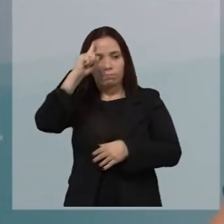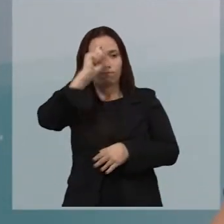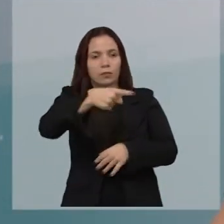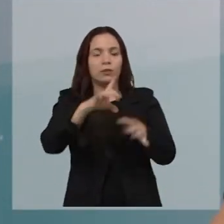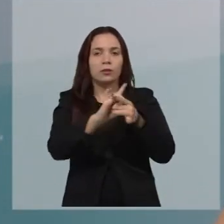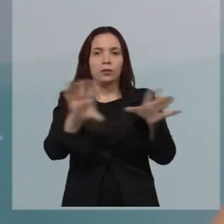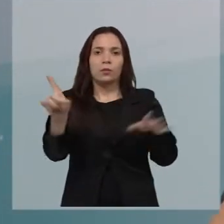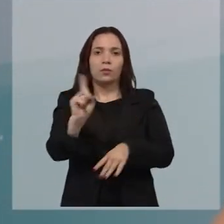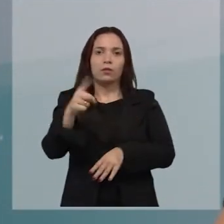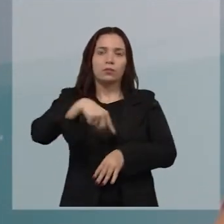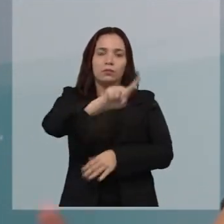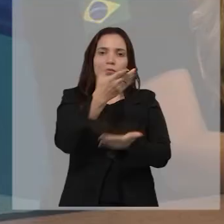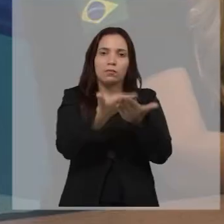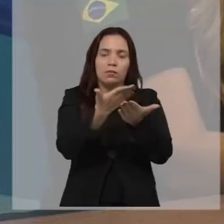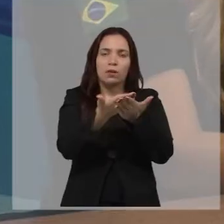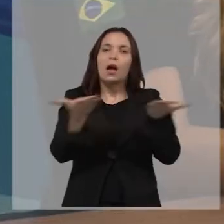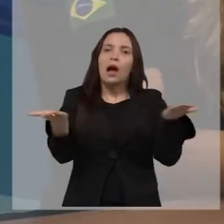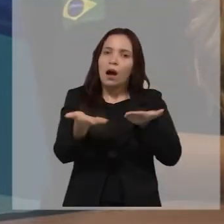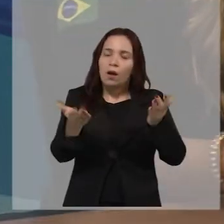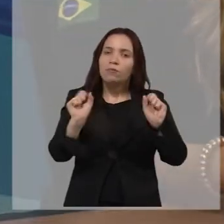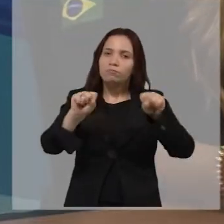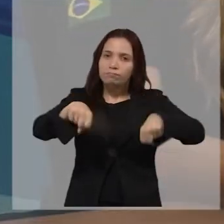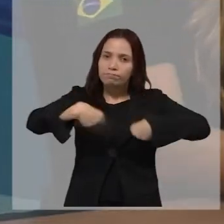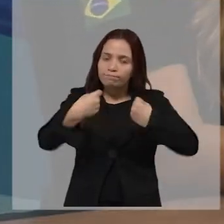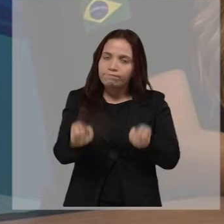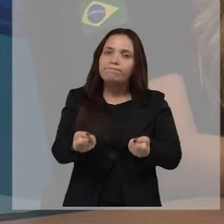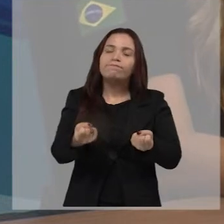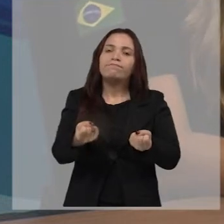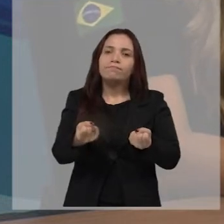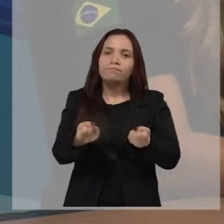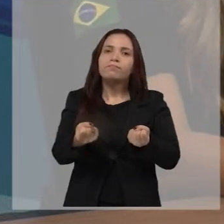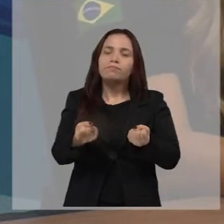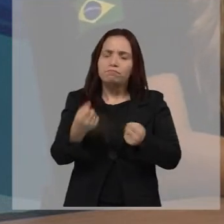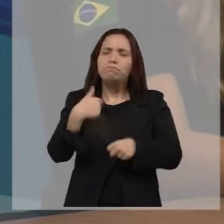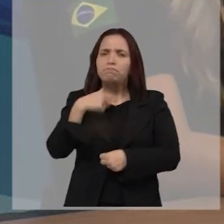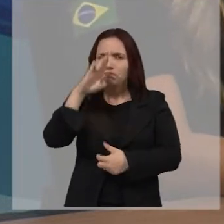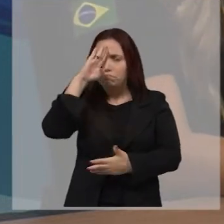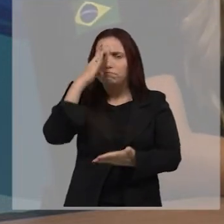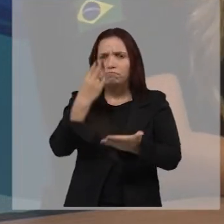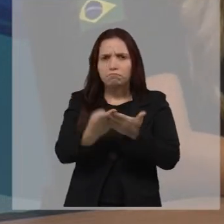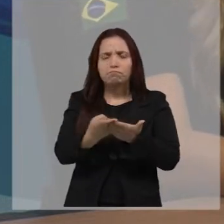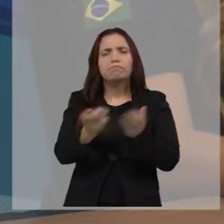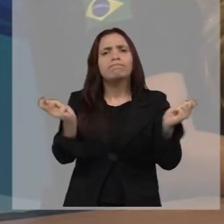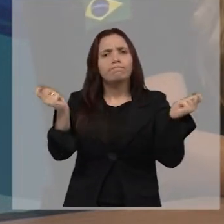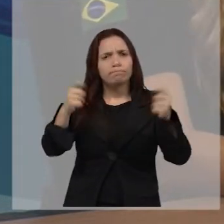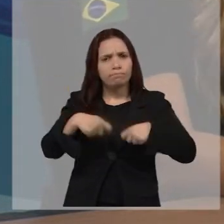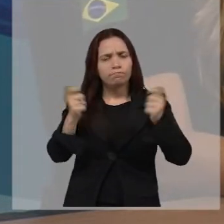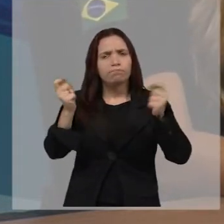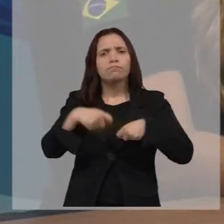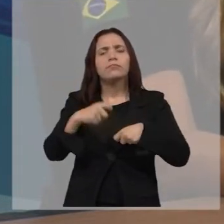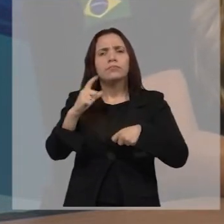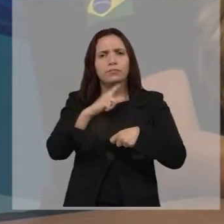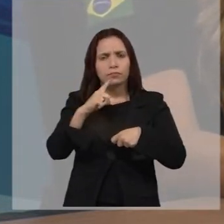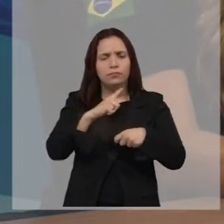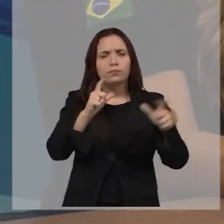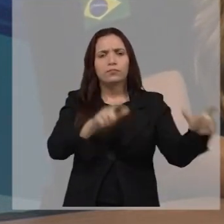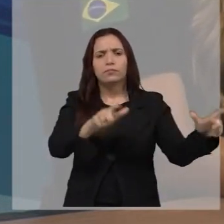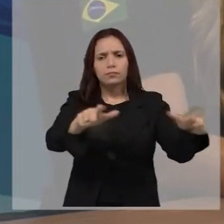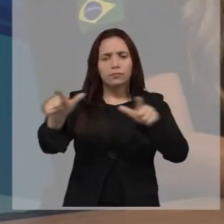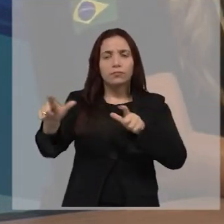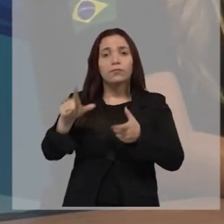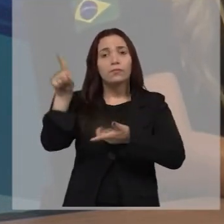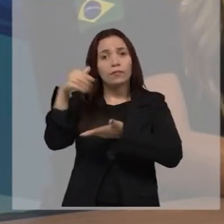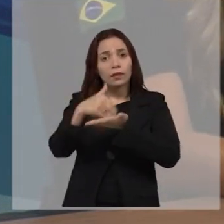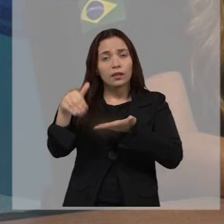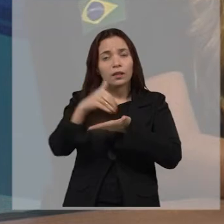né? Então, isso está sendo sanado nesse momento e eu acredito sim, bastante possível. A gente tem espaços para